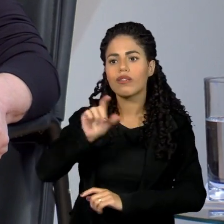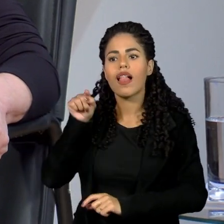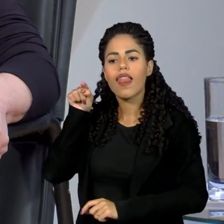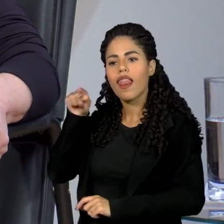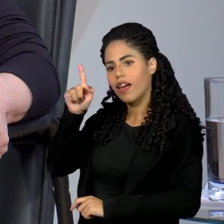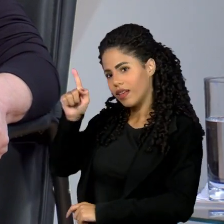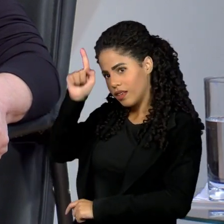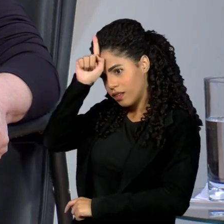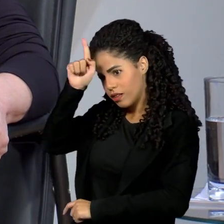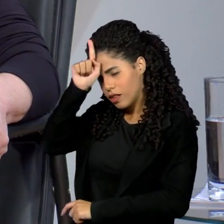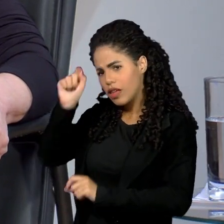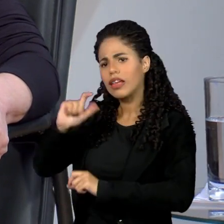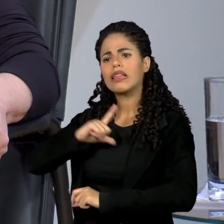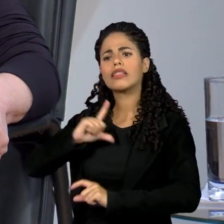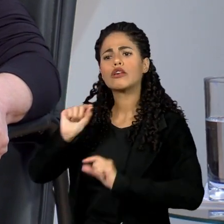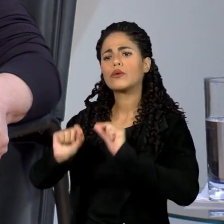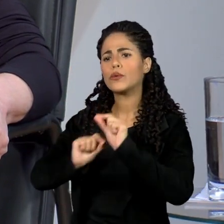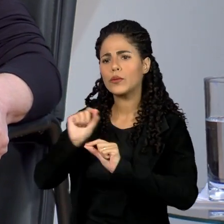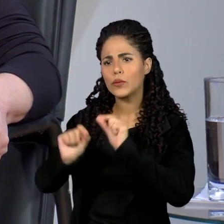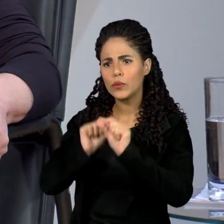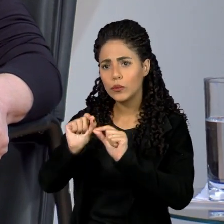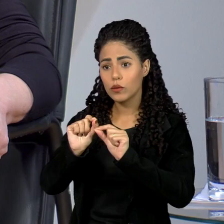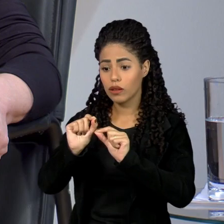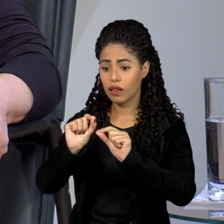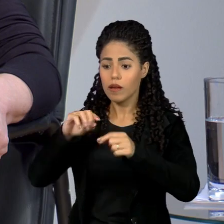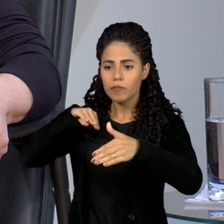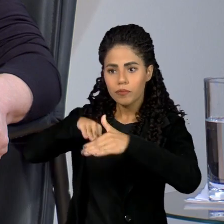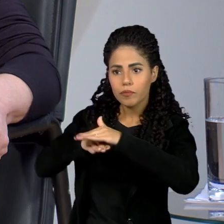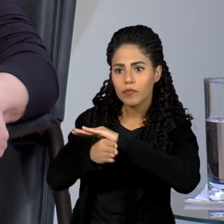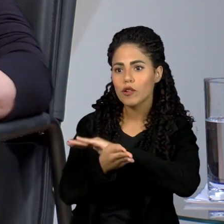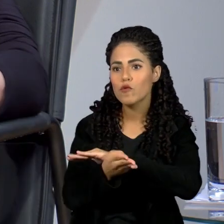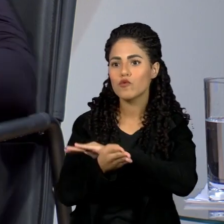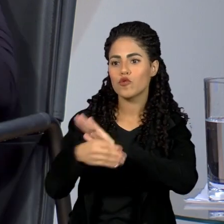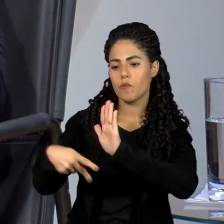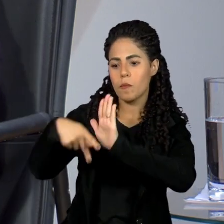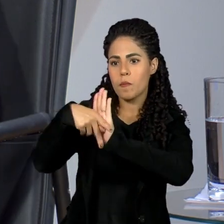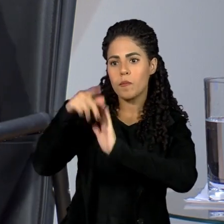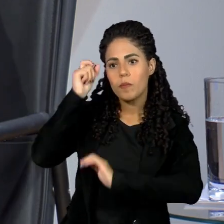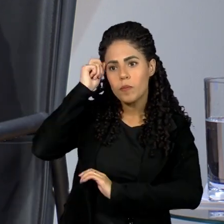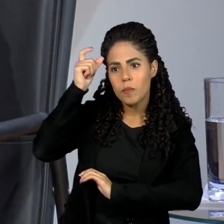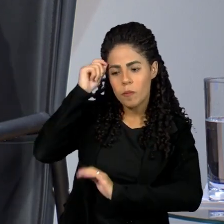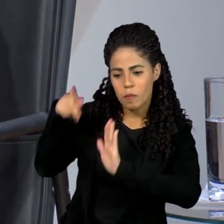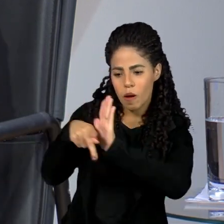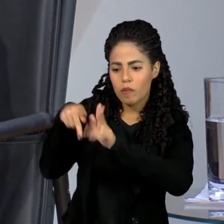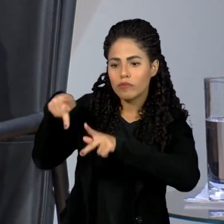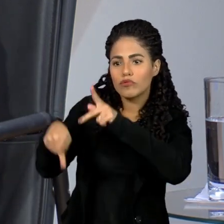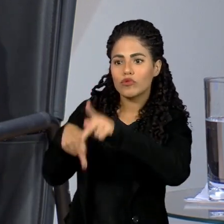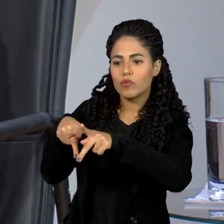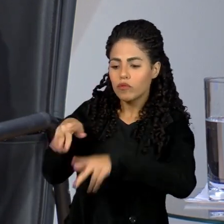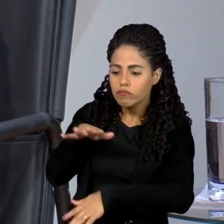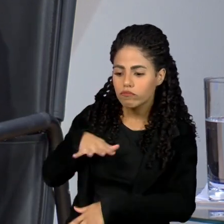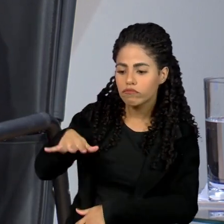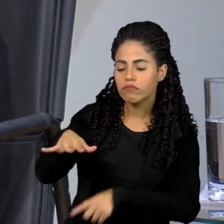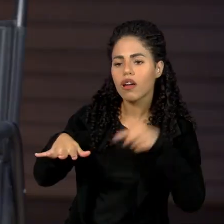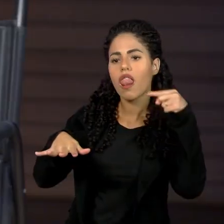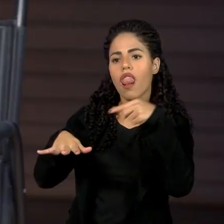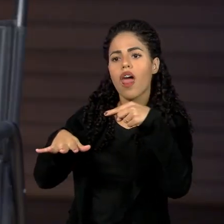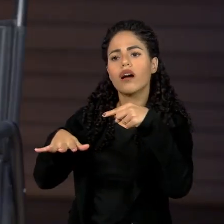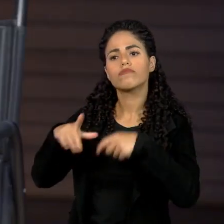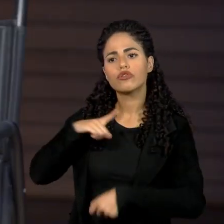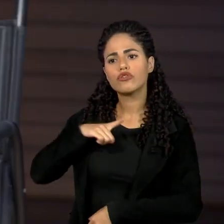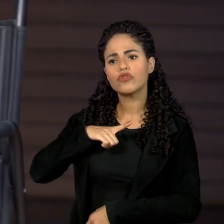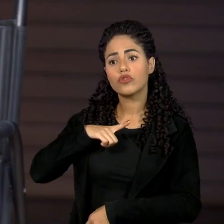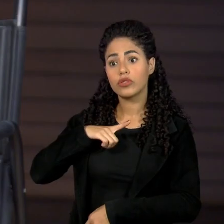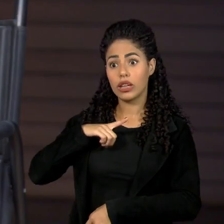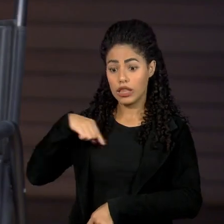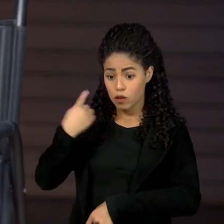ela reside nos costumes populares, ou seja, porque eles eram locais. Então, a